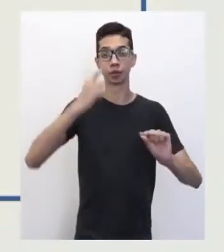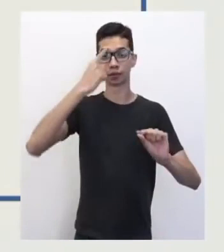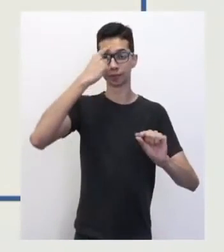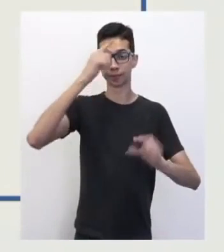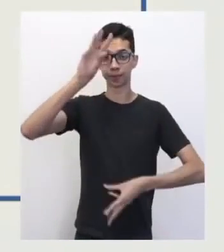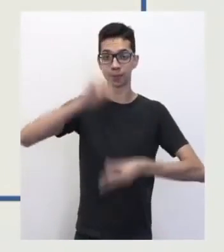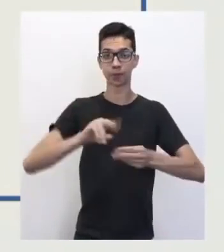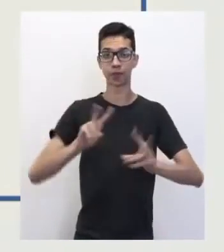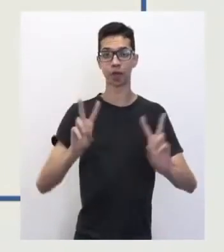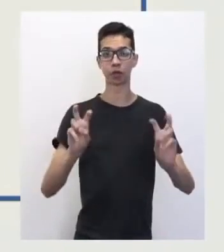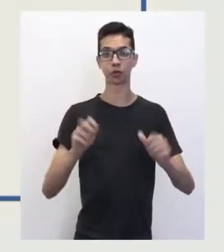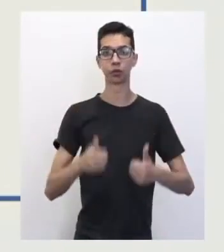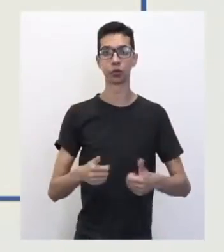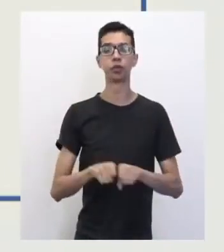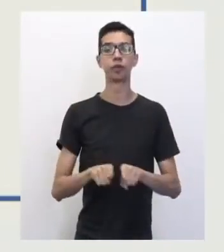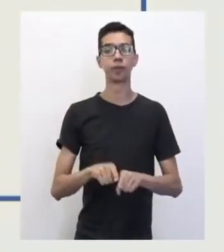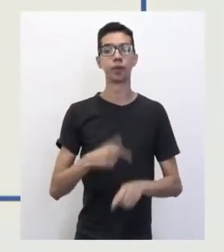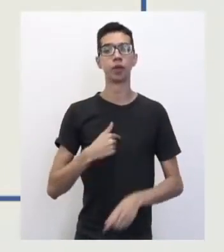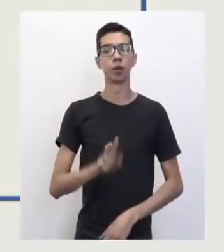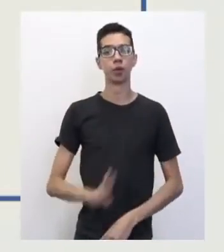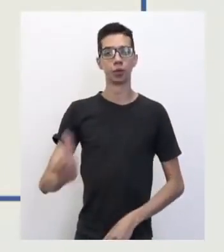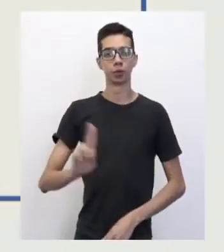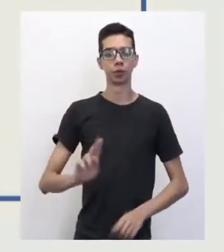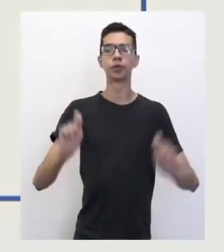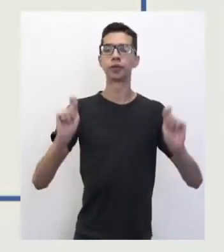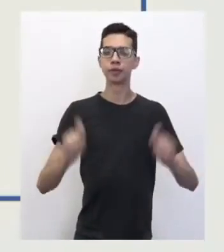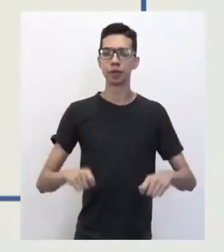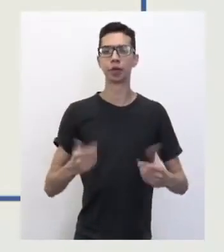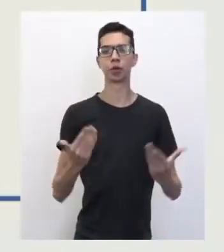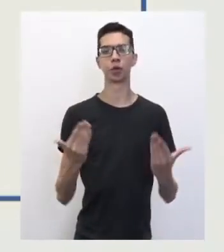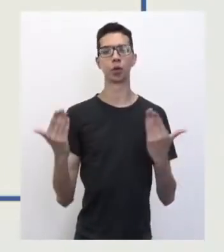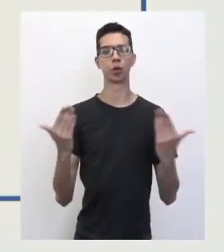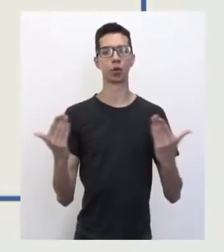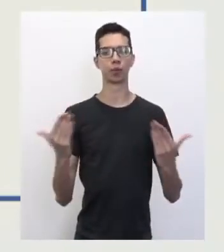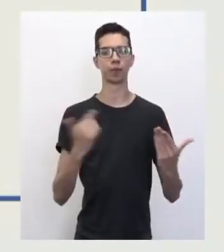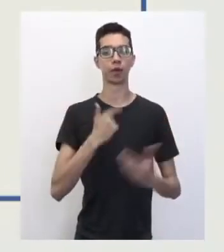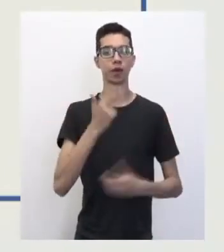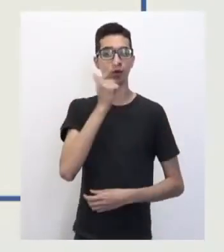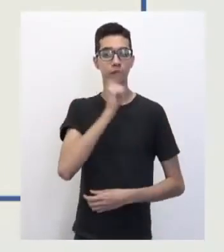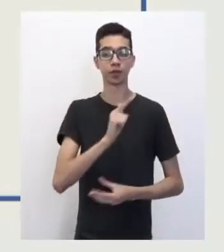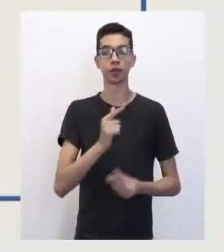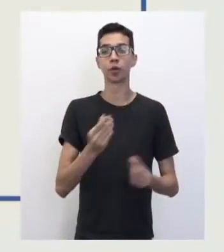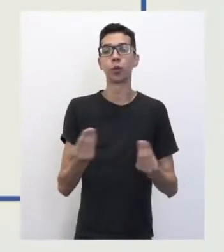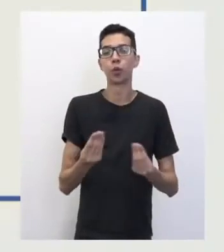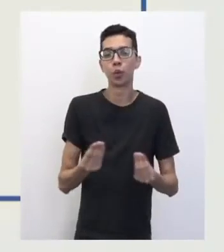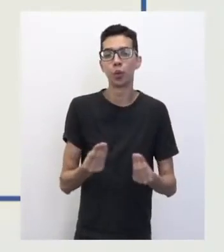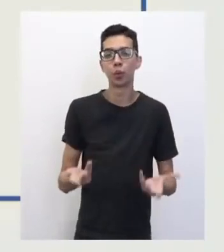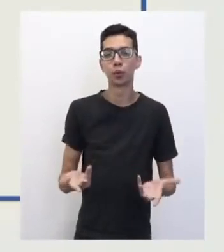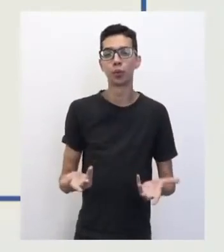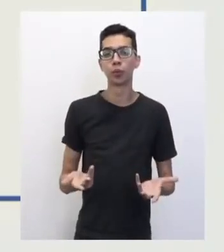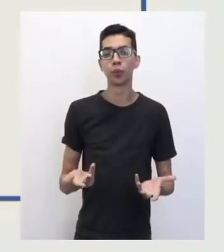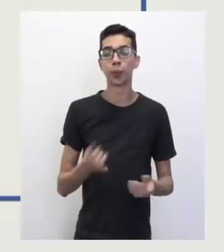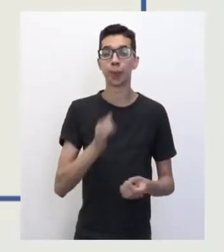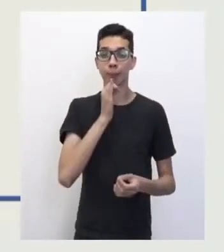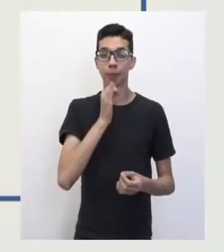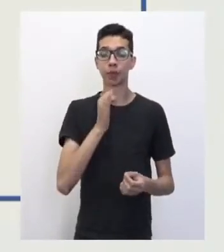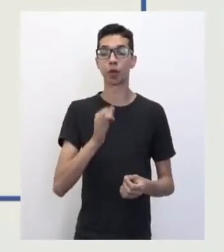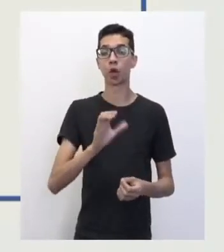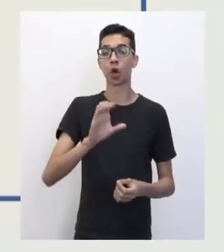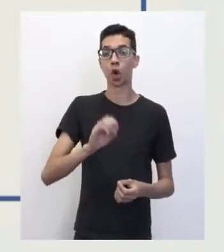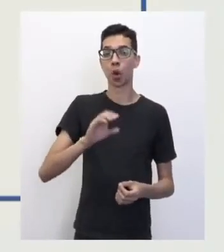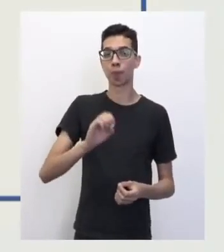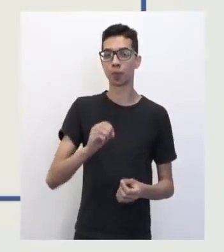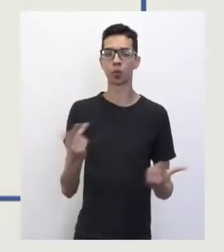tá? Posso utilizar para fazer comparações, então o como, o tal qual, o